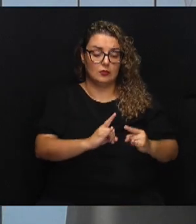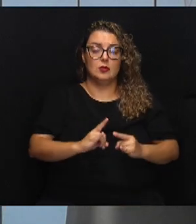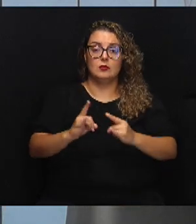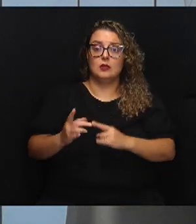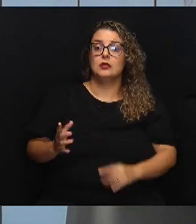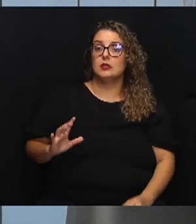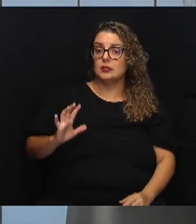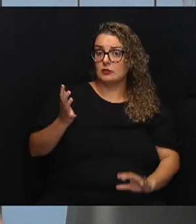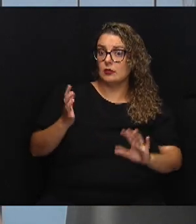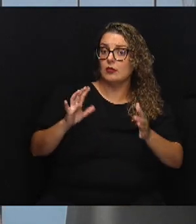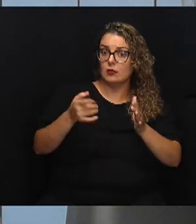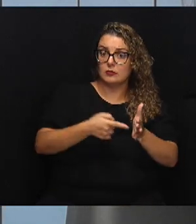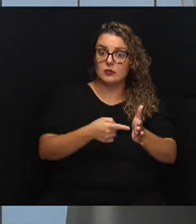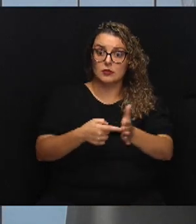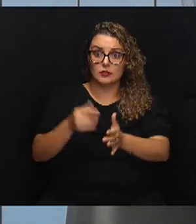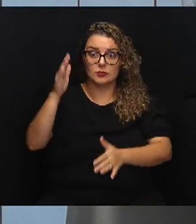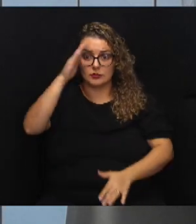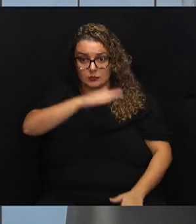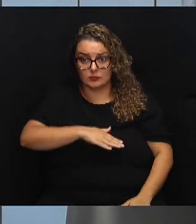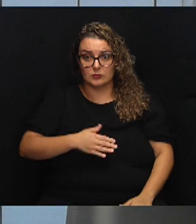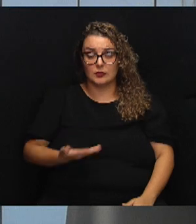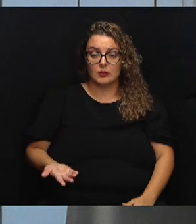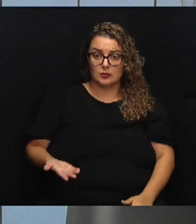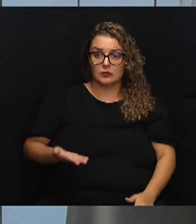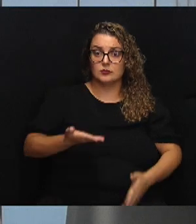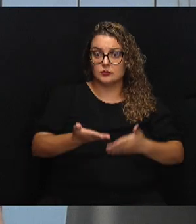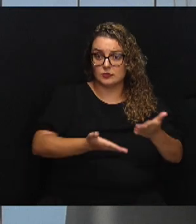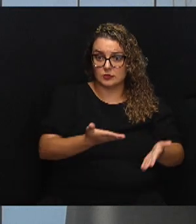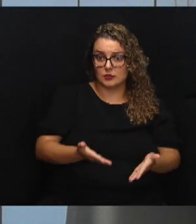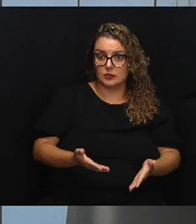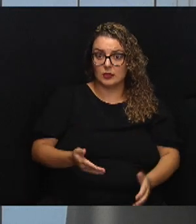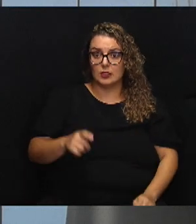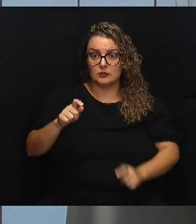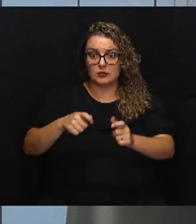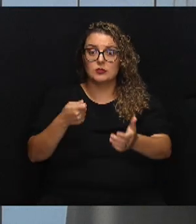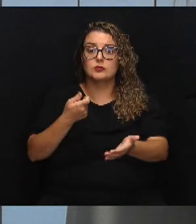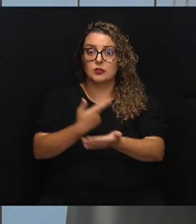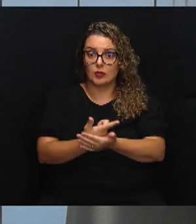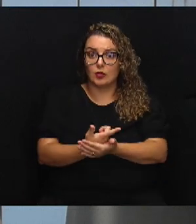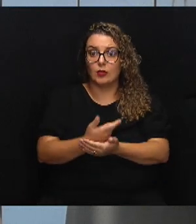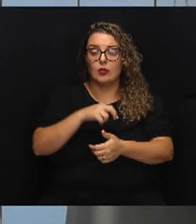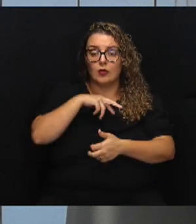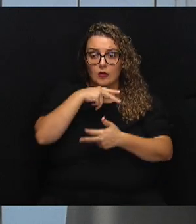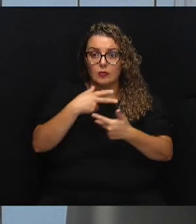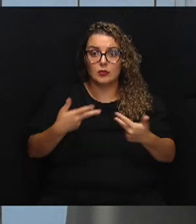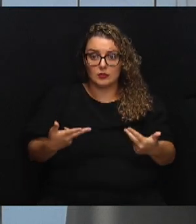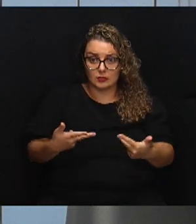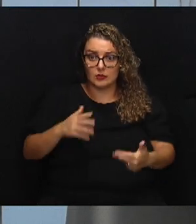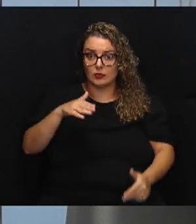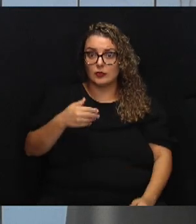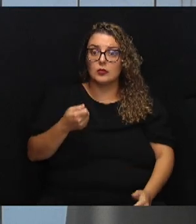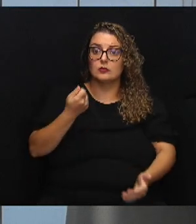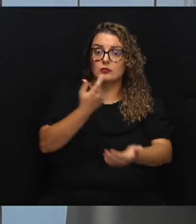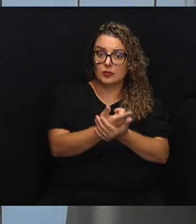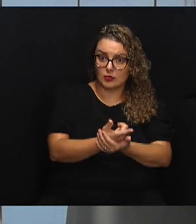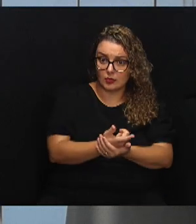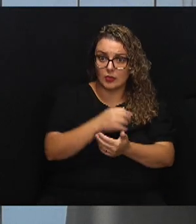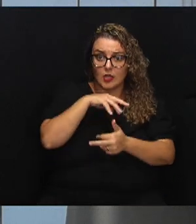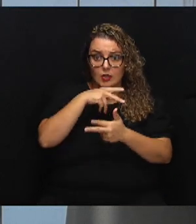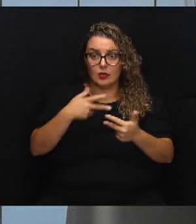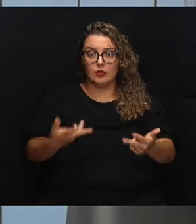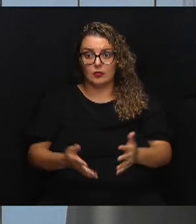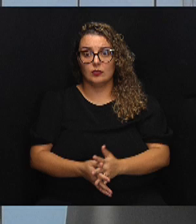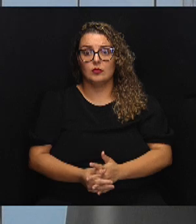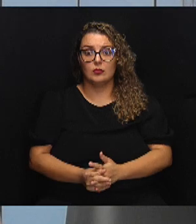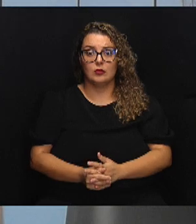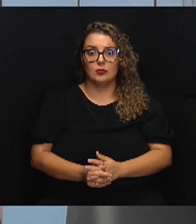muito denúncias de maus tratos. As pessoas que compram animais também, eu quero deixar um recado para vocês, quando vocês vão lá comprar esses animais,